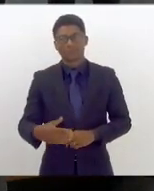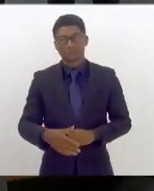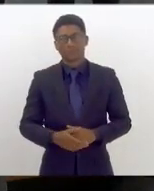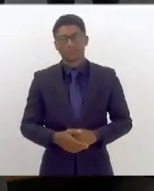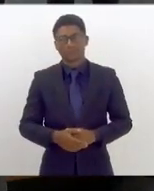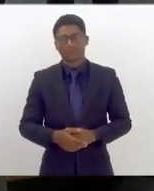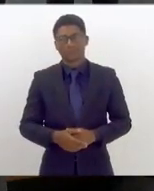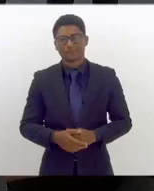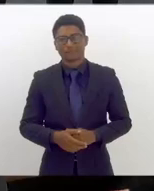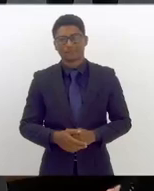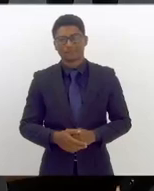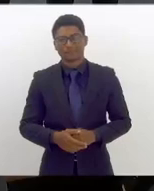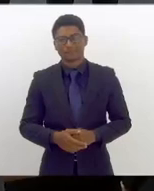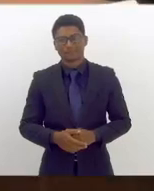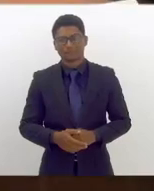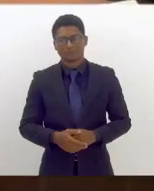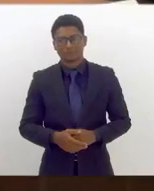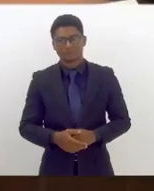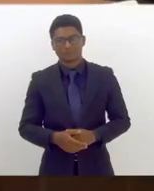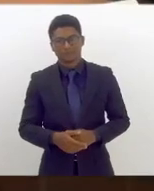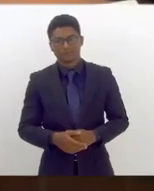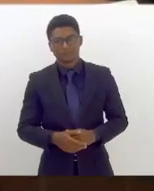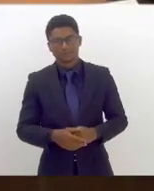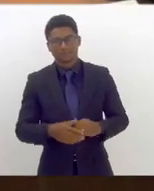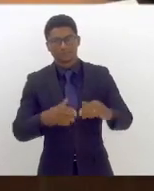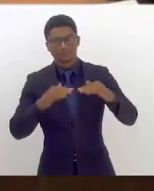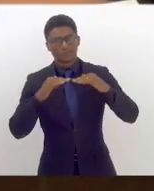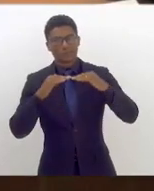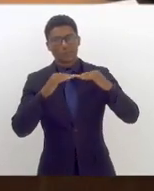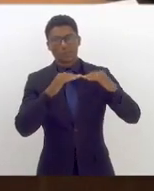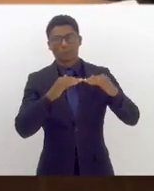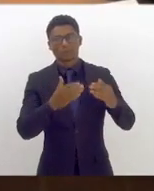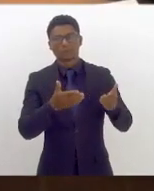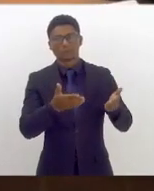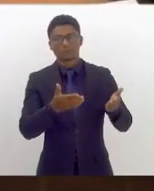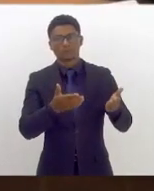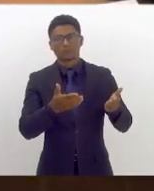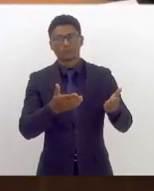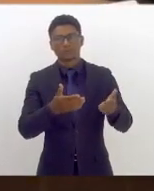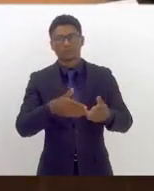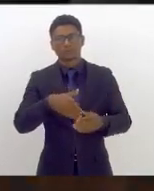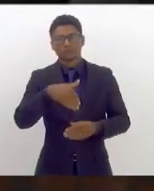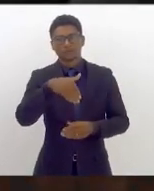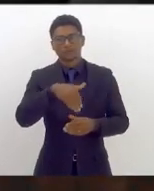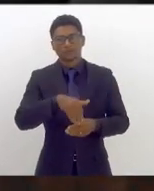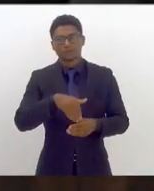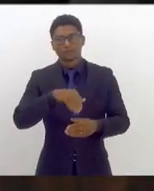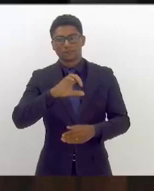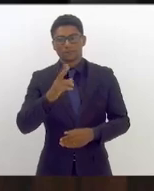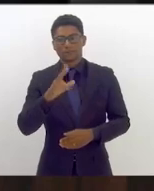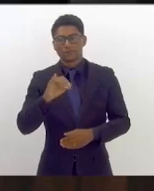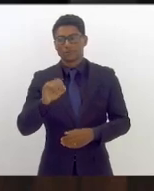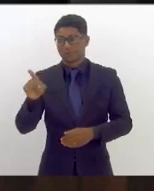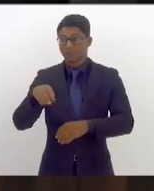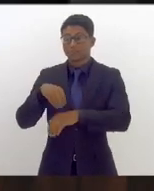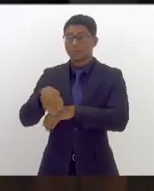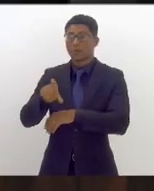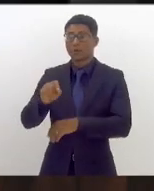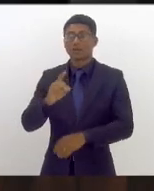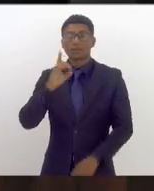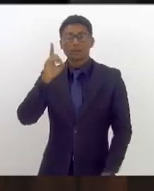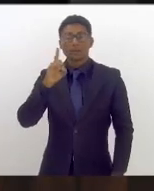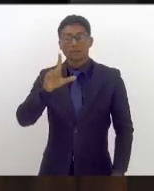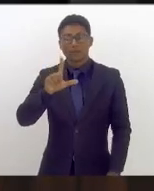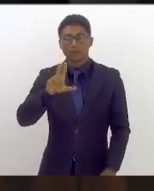foi lá companheiro eu vou acompanhar o Nobre voto do Chico Machado Quem indicou lá foi